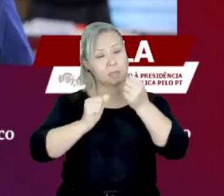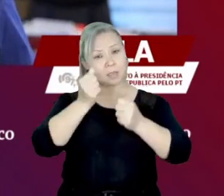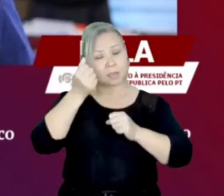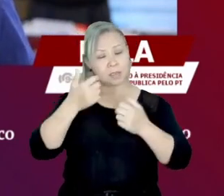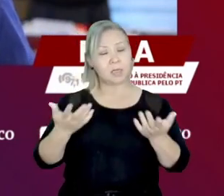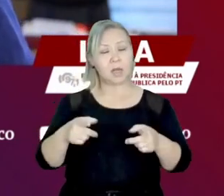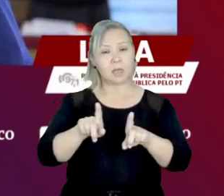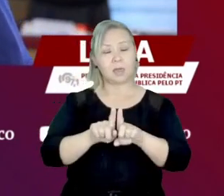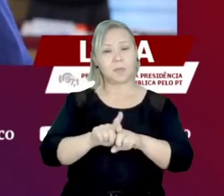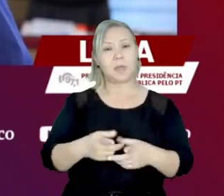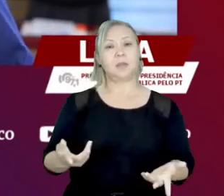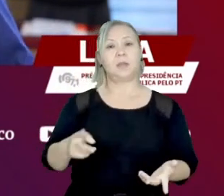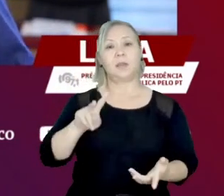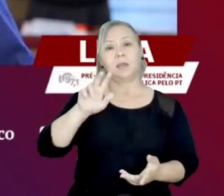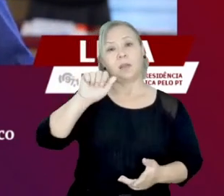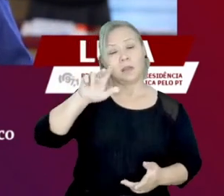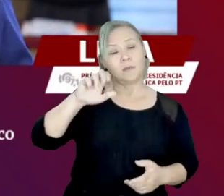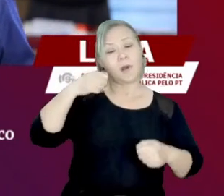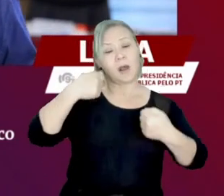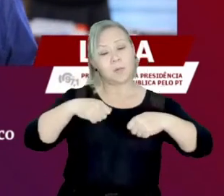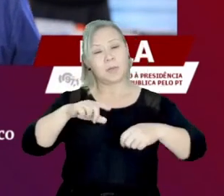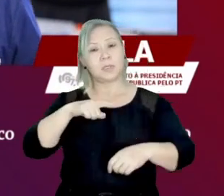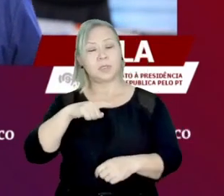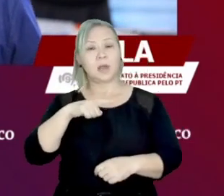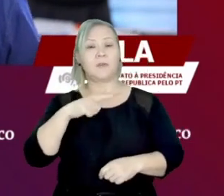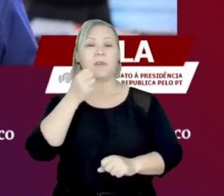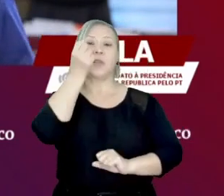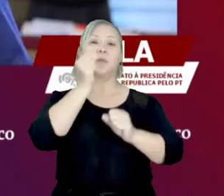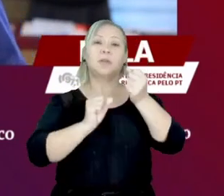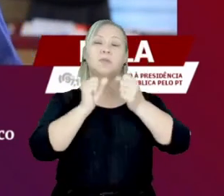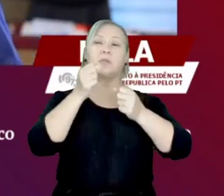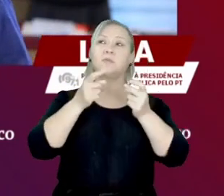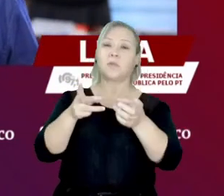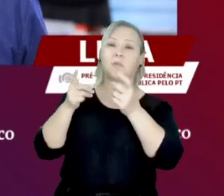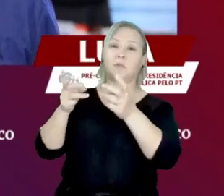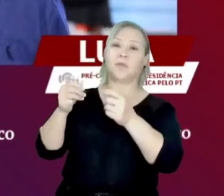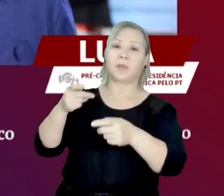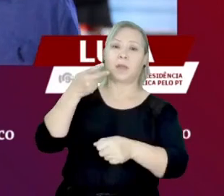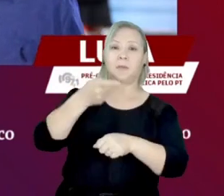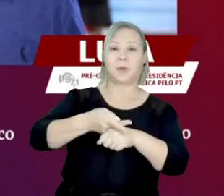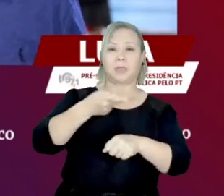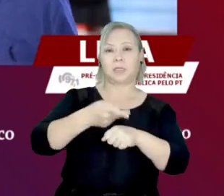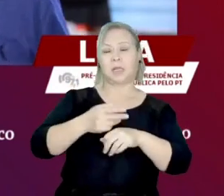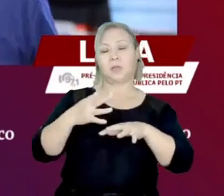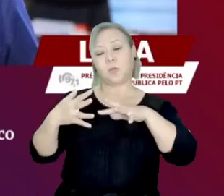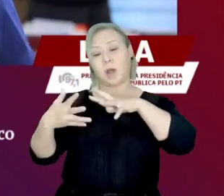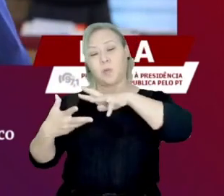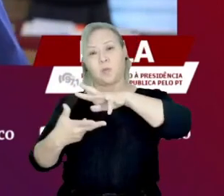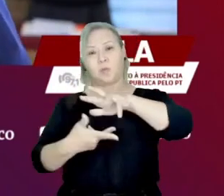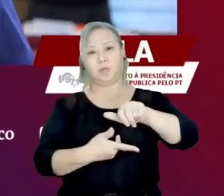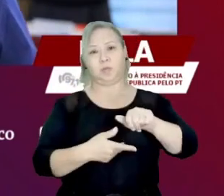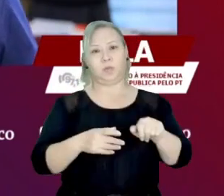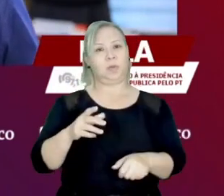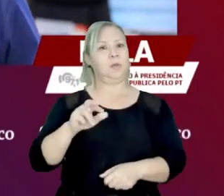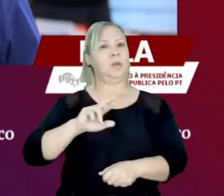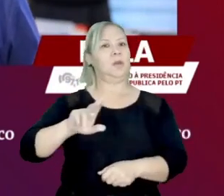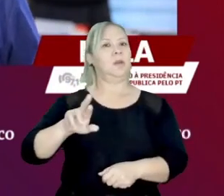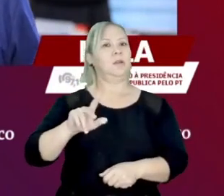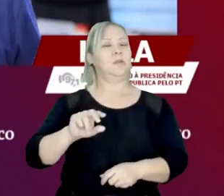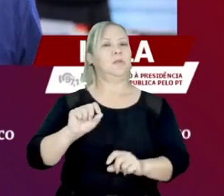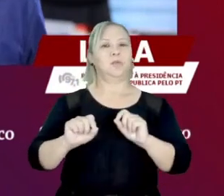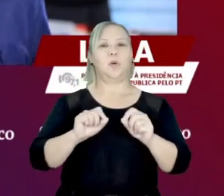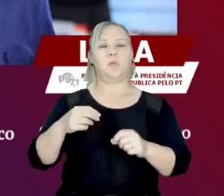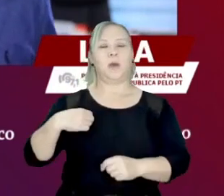Lamentavelmente, a Vale e outras empresas tomaram a atitude de não brigar com seus clientes, ou seja,